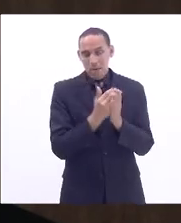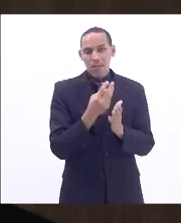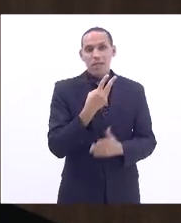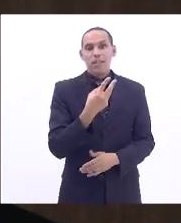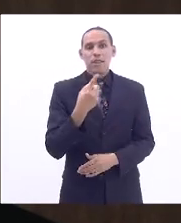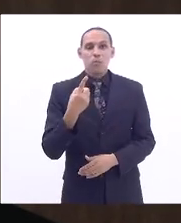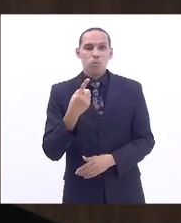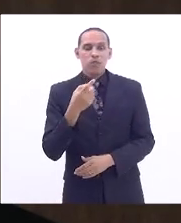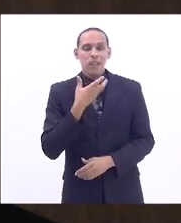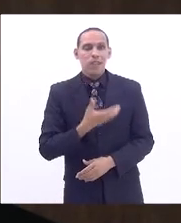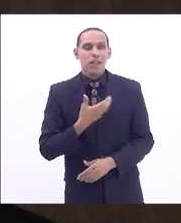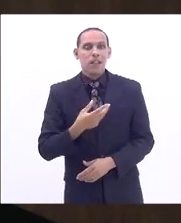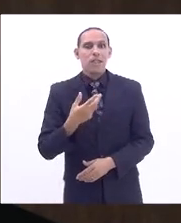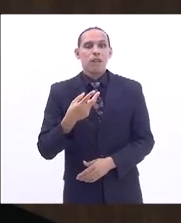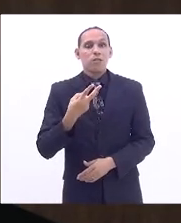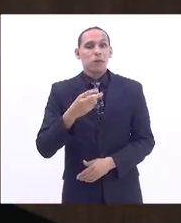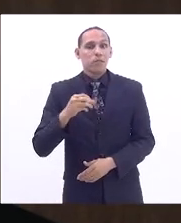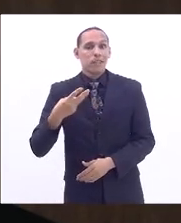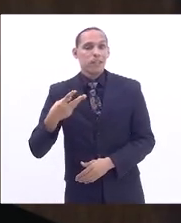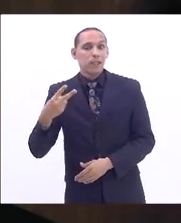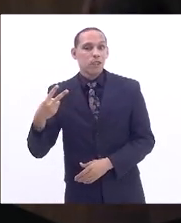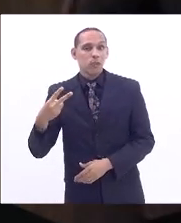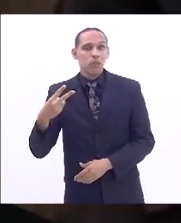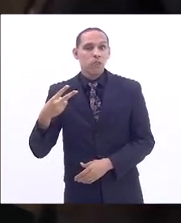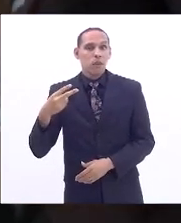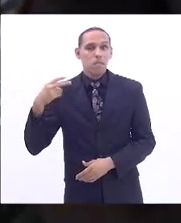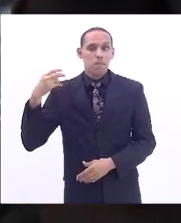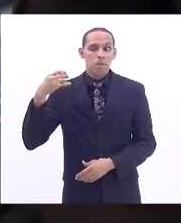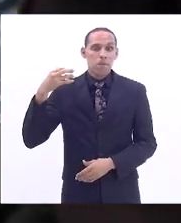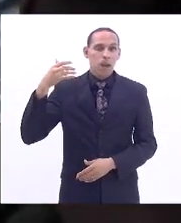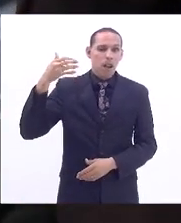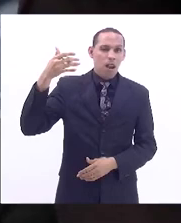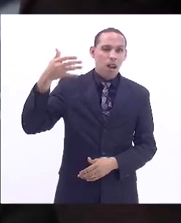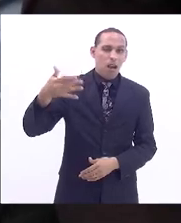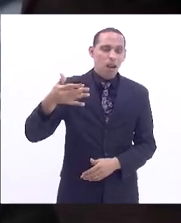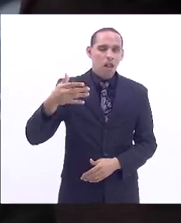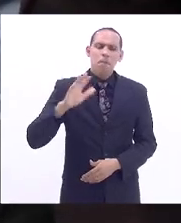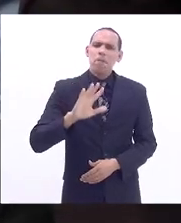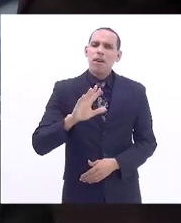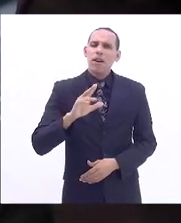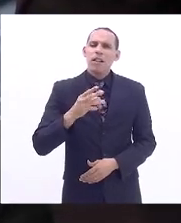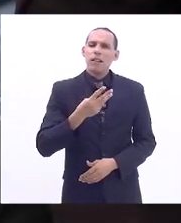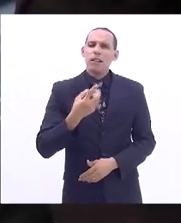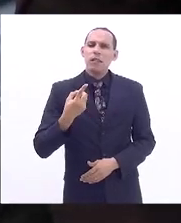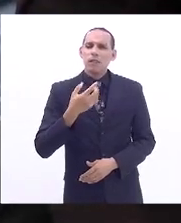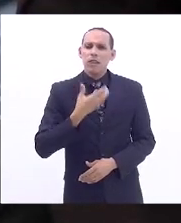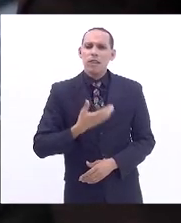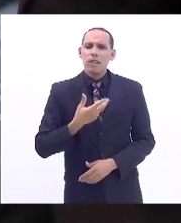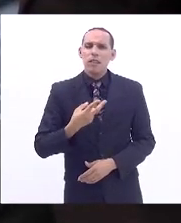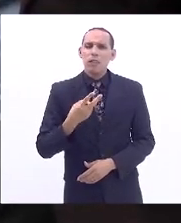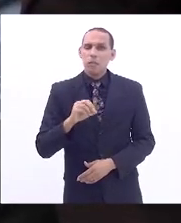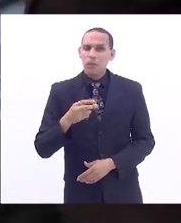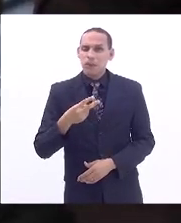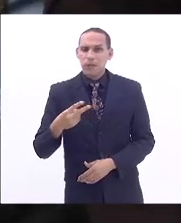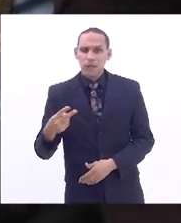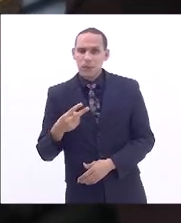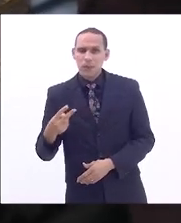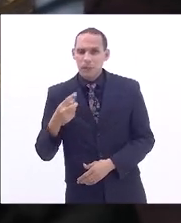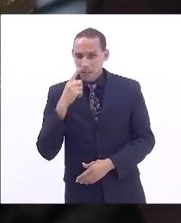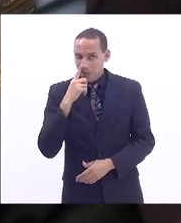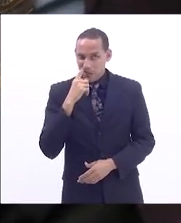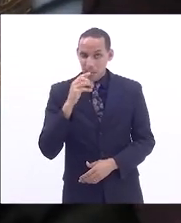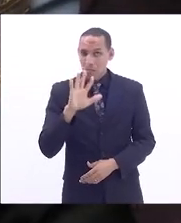32 hora o prazo é para cair em 31 dedezembro de 22 Além do mais o Senhor